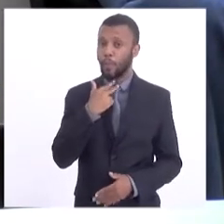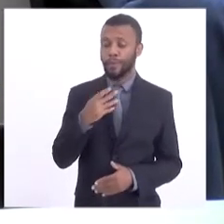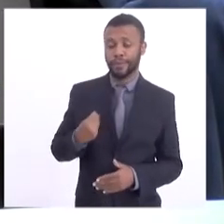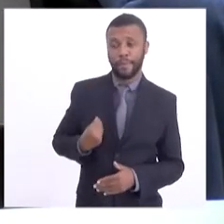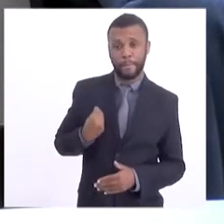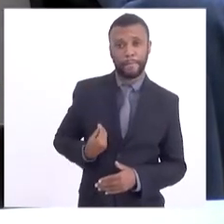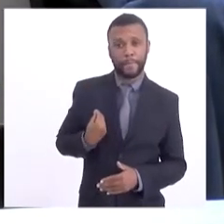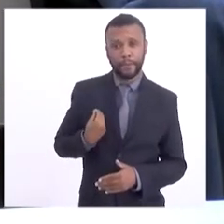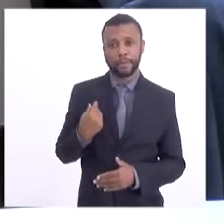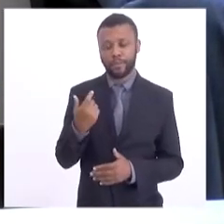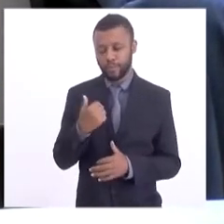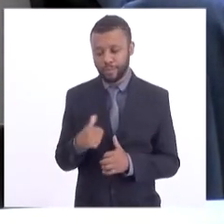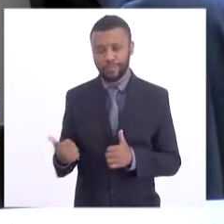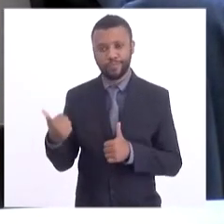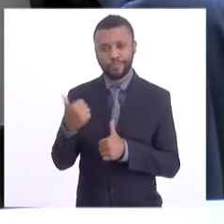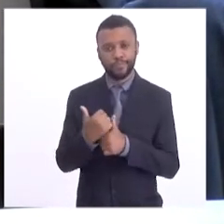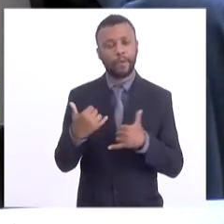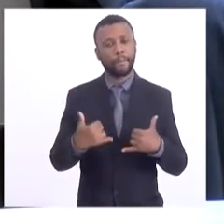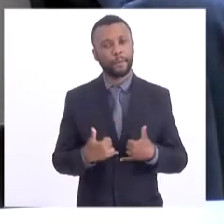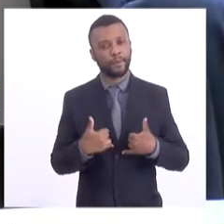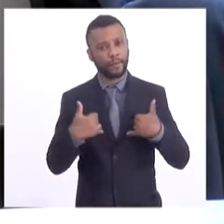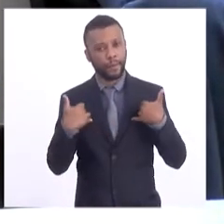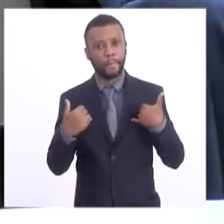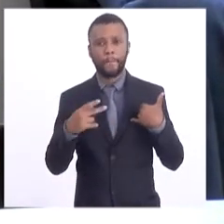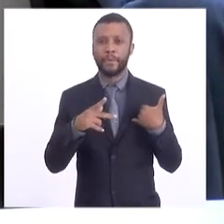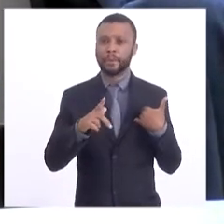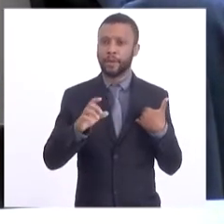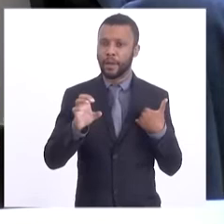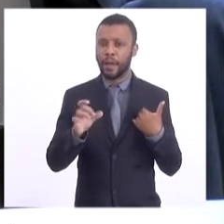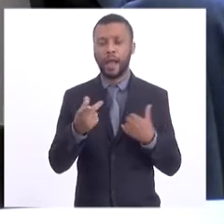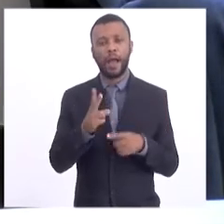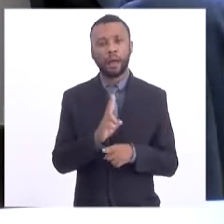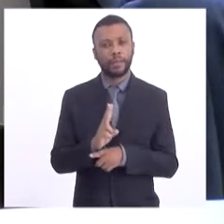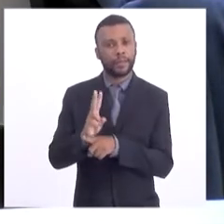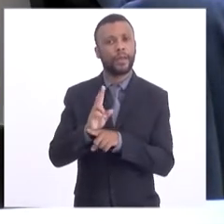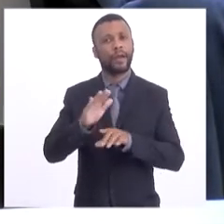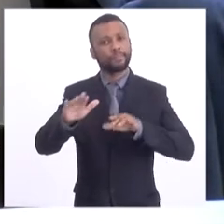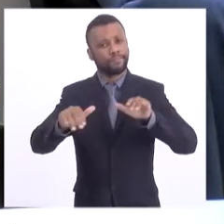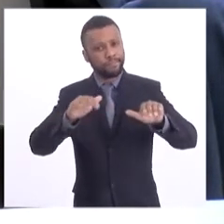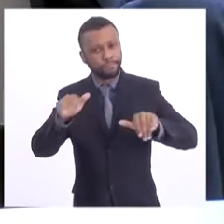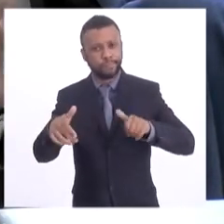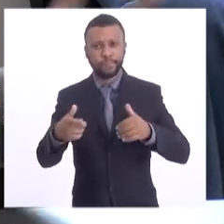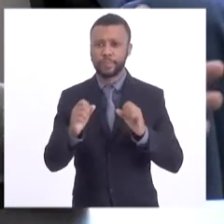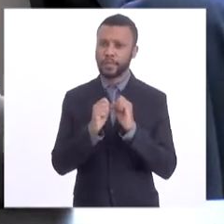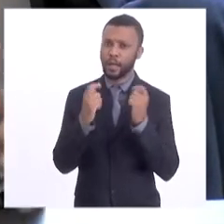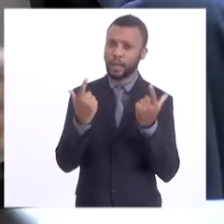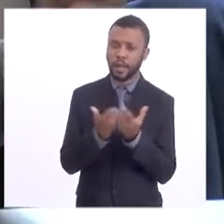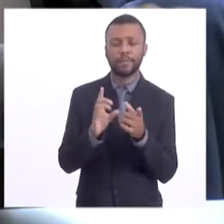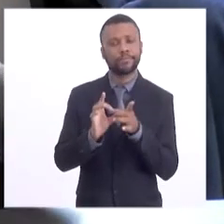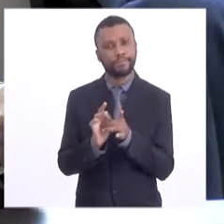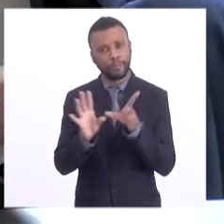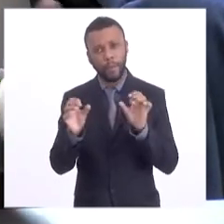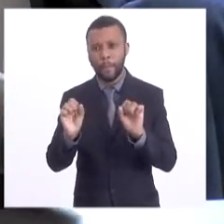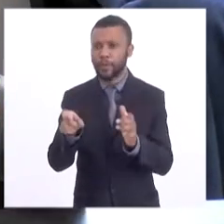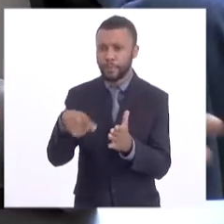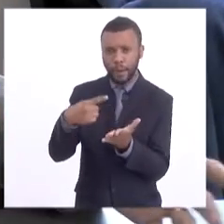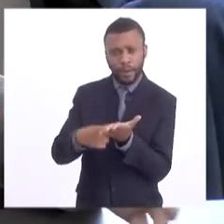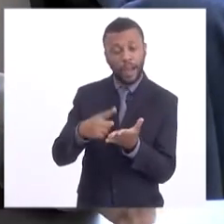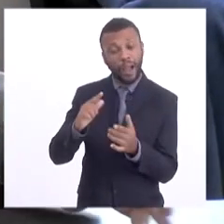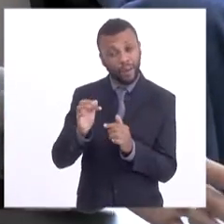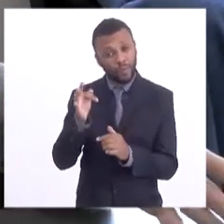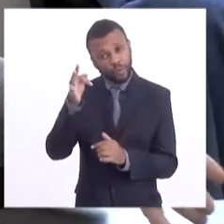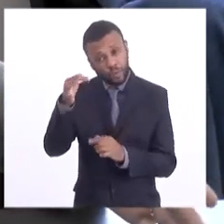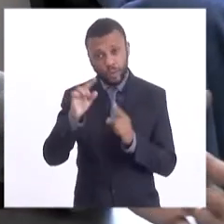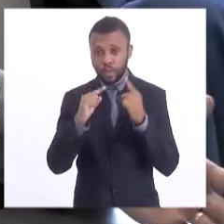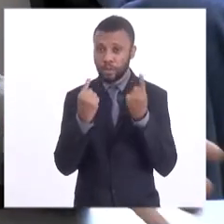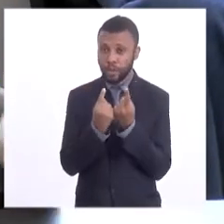é uma satisfação pela procuradoria atender à convocação dessa casa e permanecemos à disposição para outros encontros na Caso